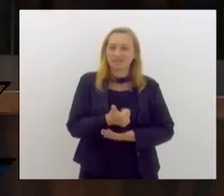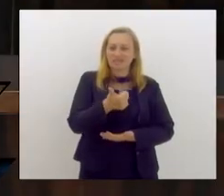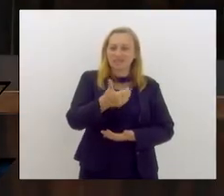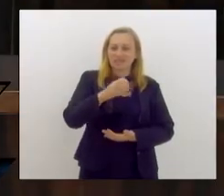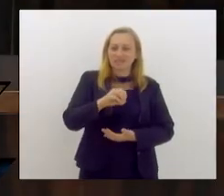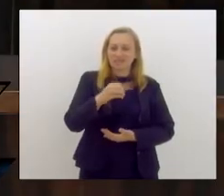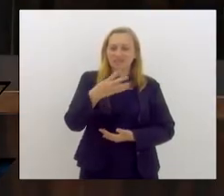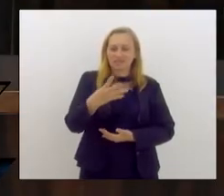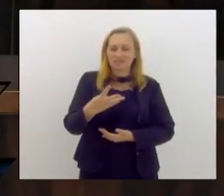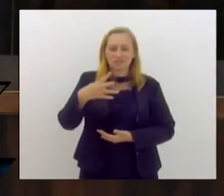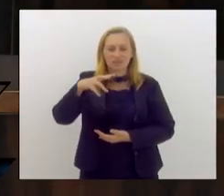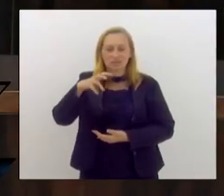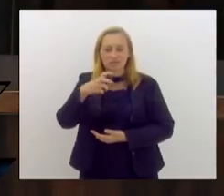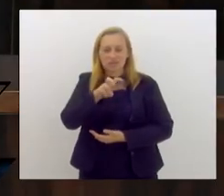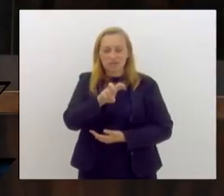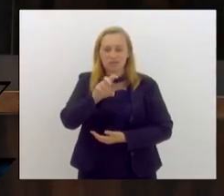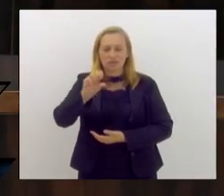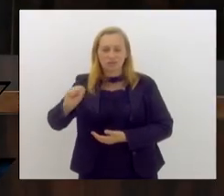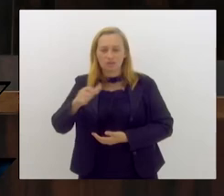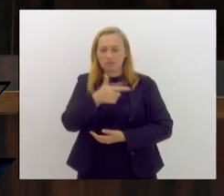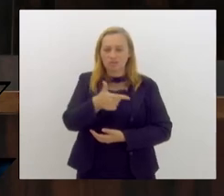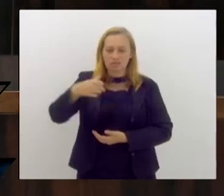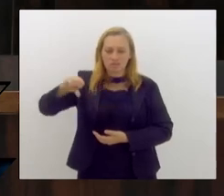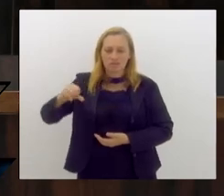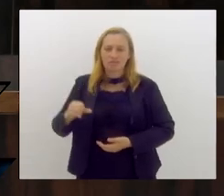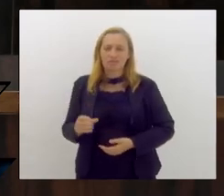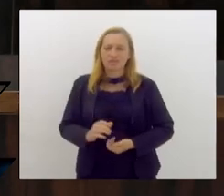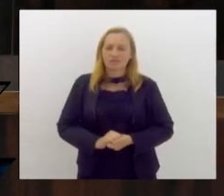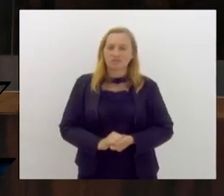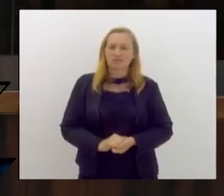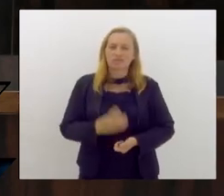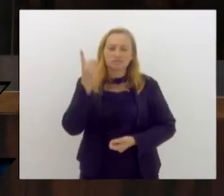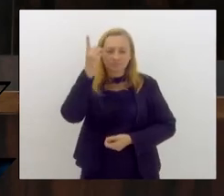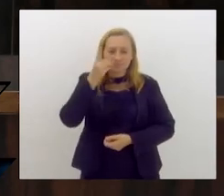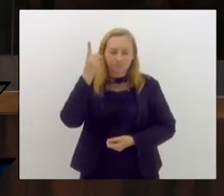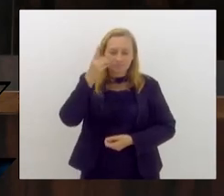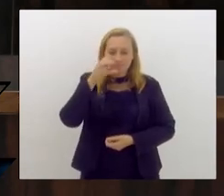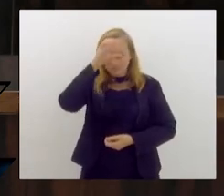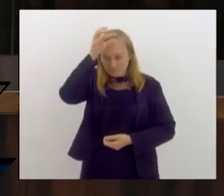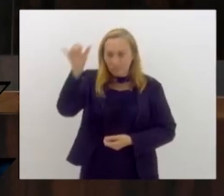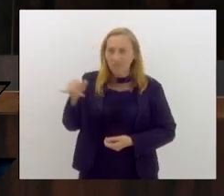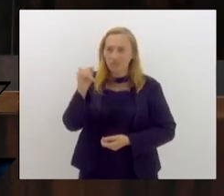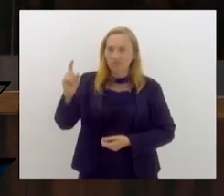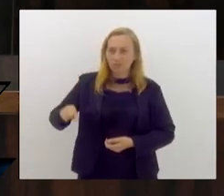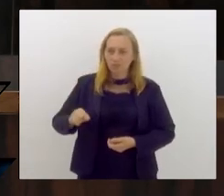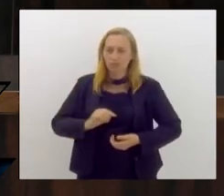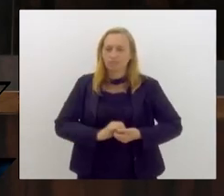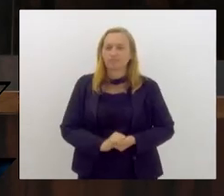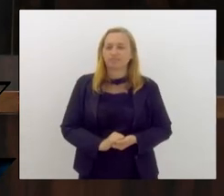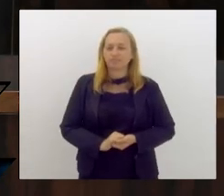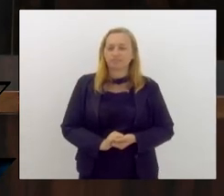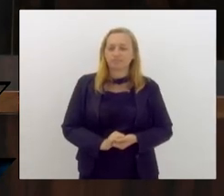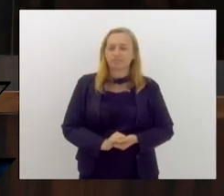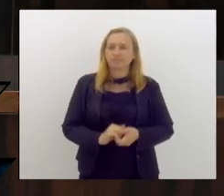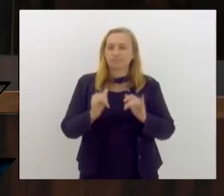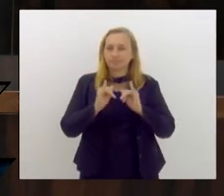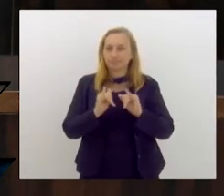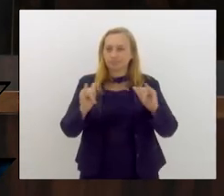Projeto de lei 1058 de 2019, de autoria da deputada Tia Ju, que